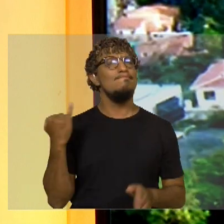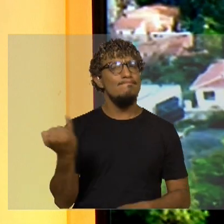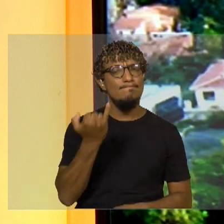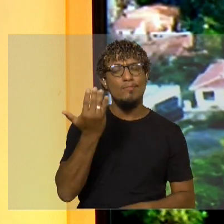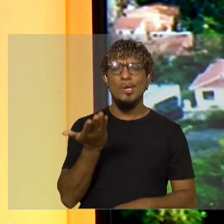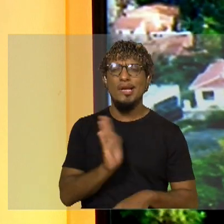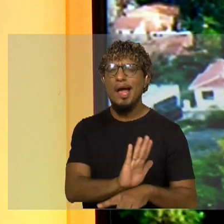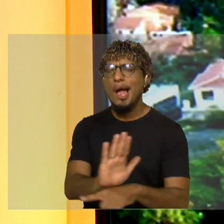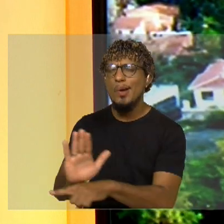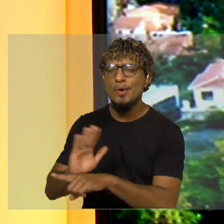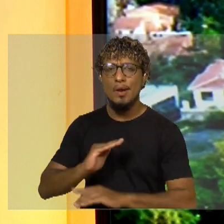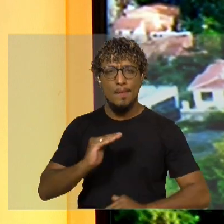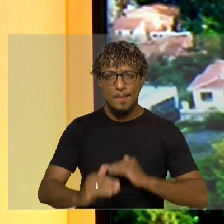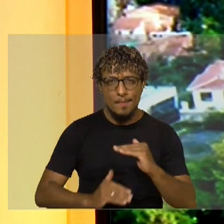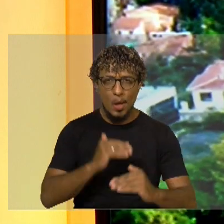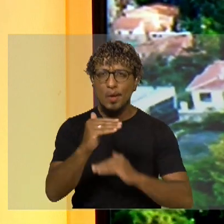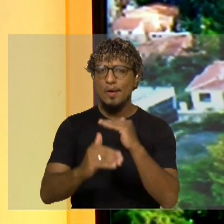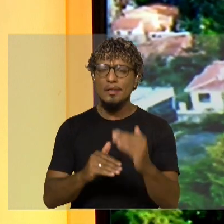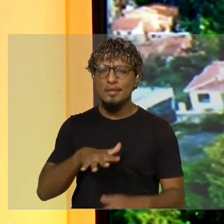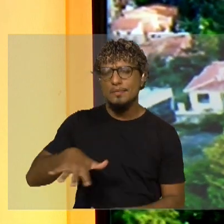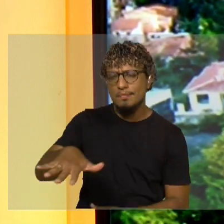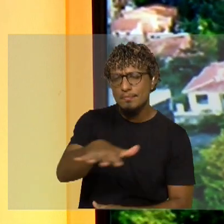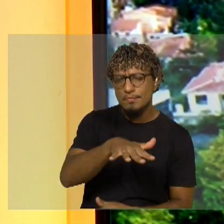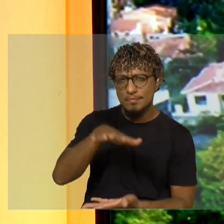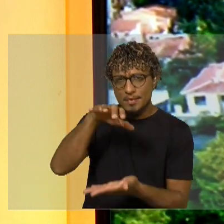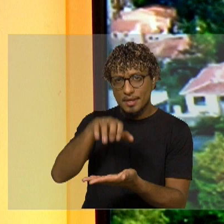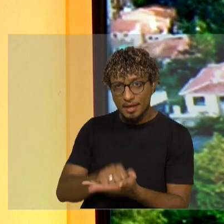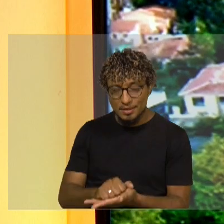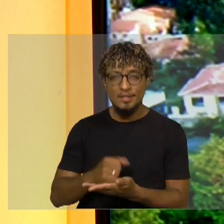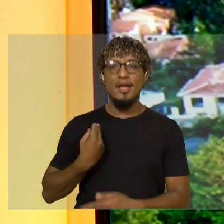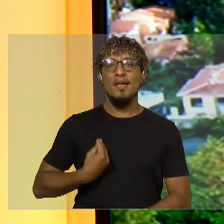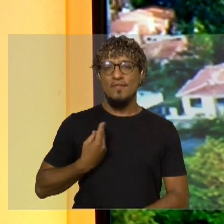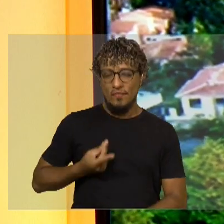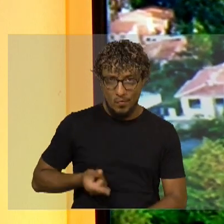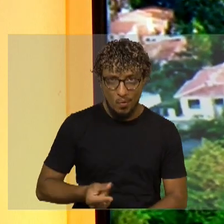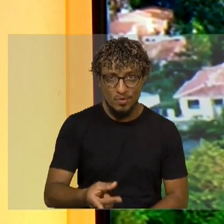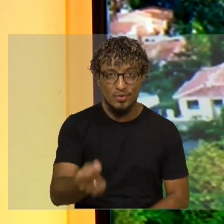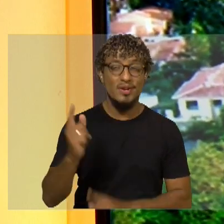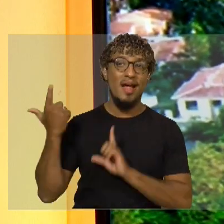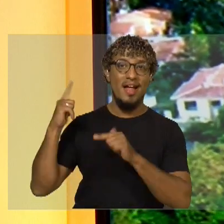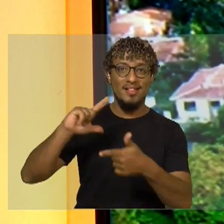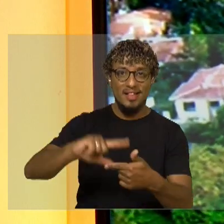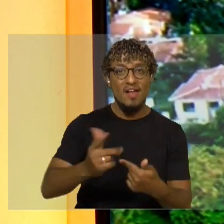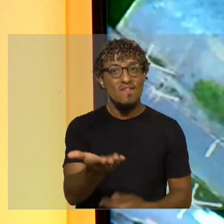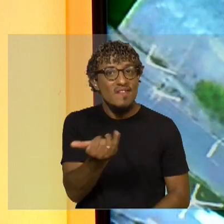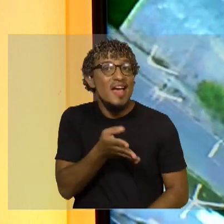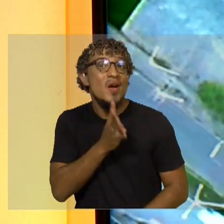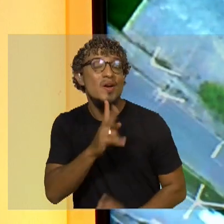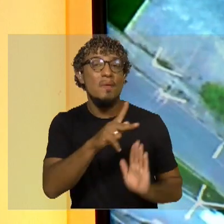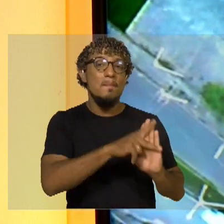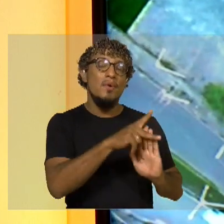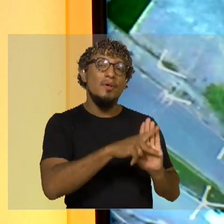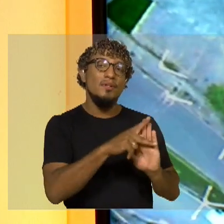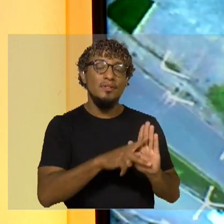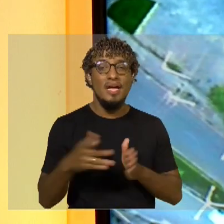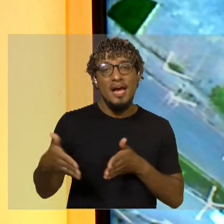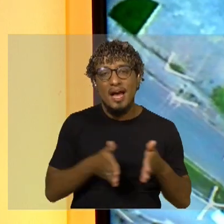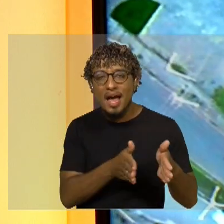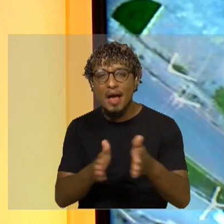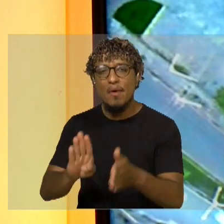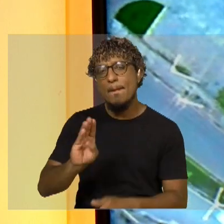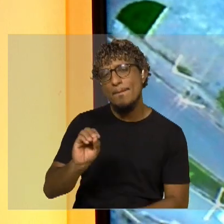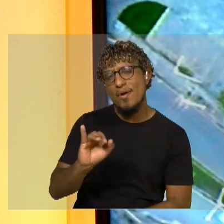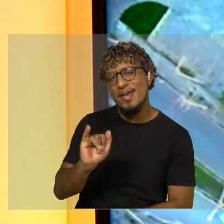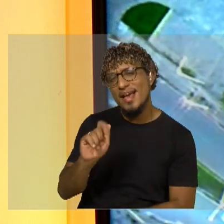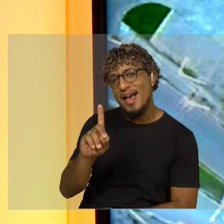importante aliado no processo de mapear e manter vivas essas tradições. Vamos conhecer mais sobre o projeto Caminhos da